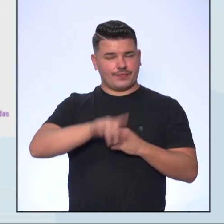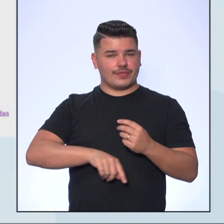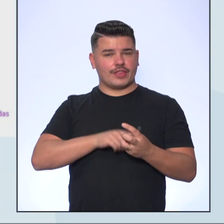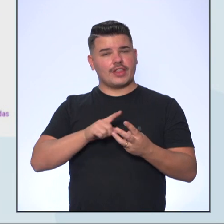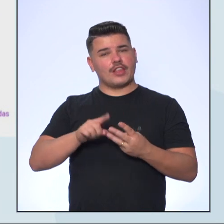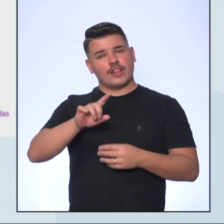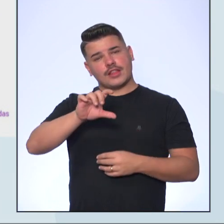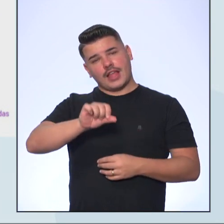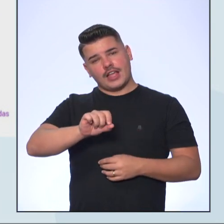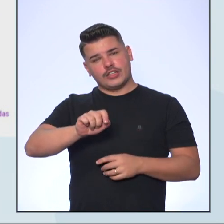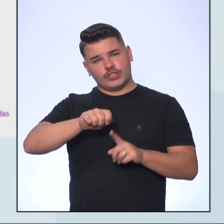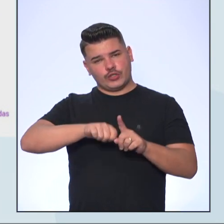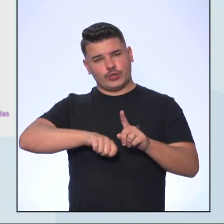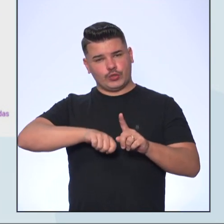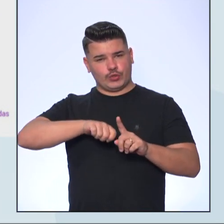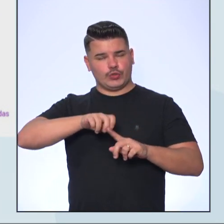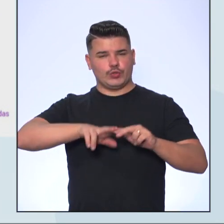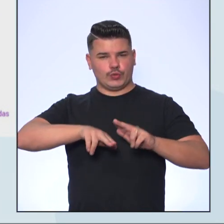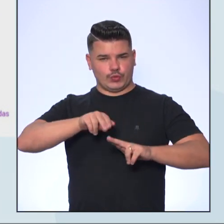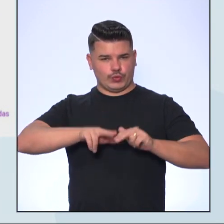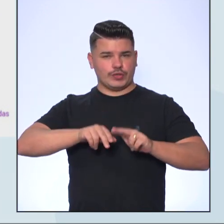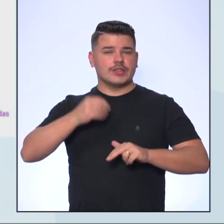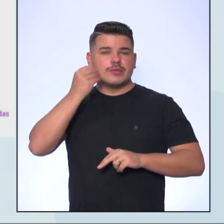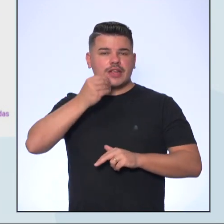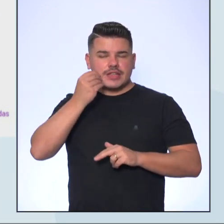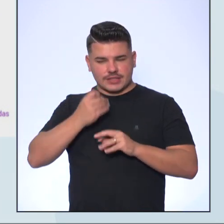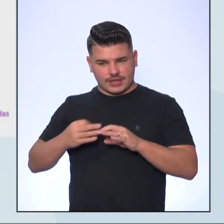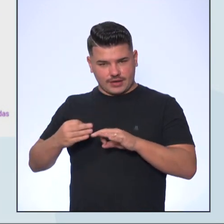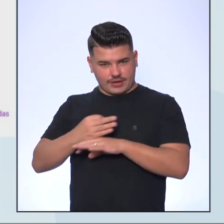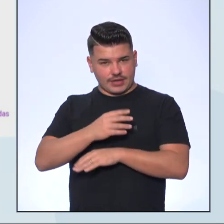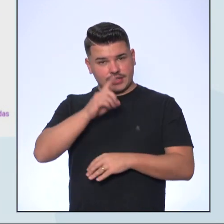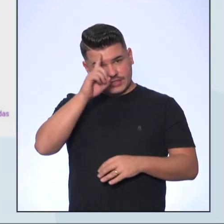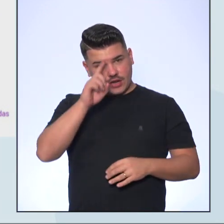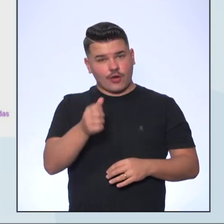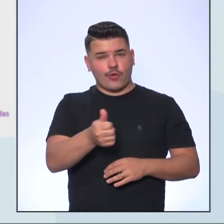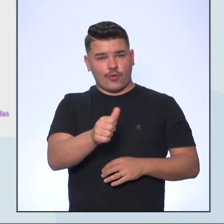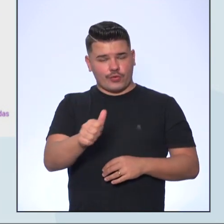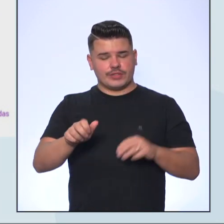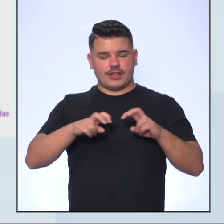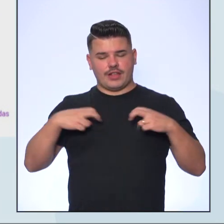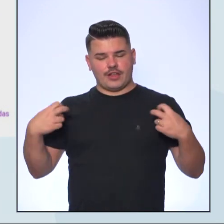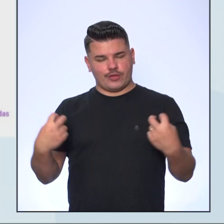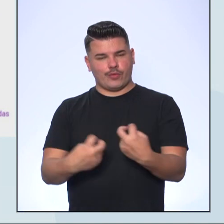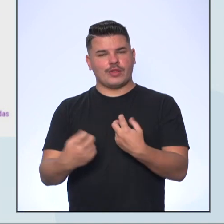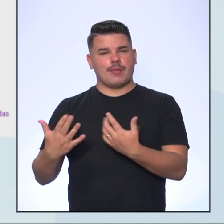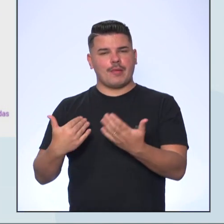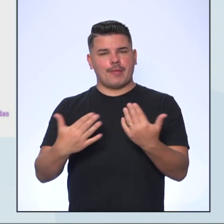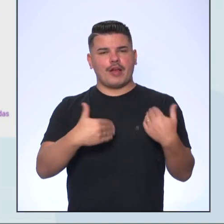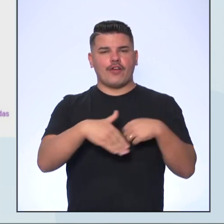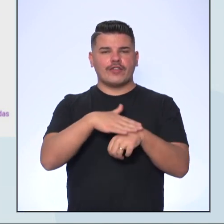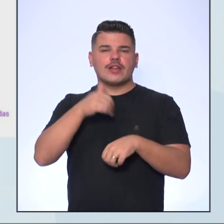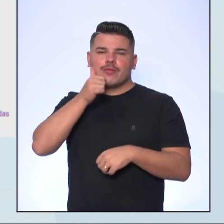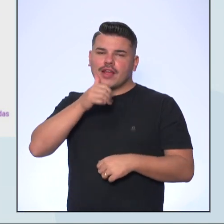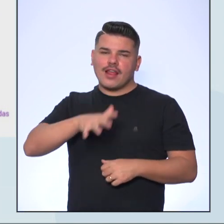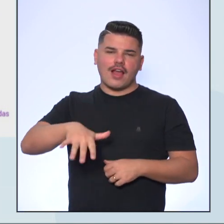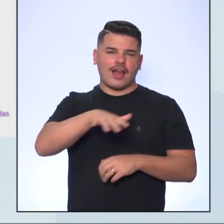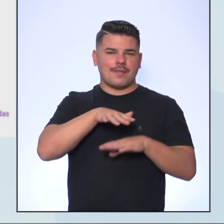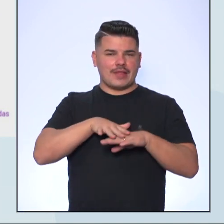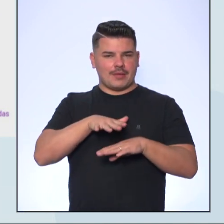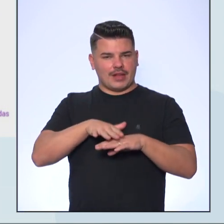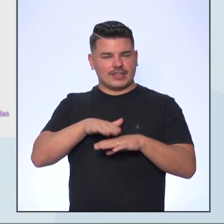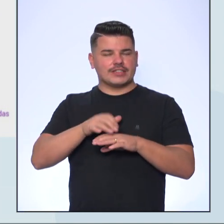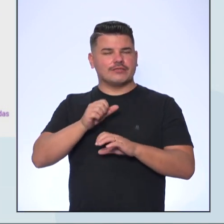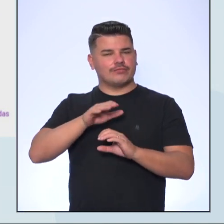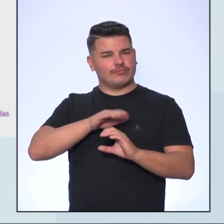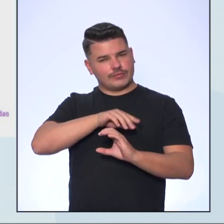da semana. 12 de junho, série trajetórias e mesa redonda com mulheres cientistas. Na terceira